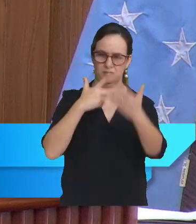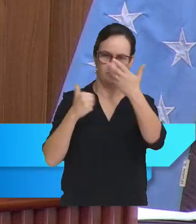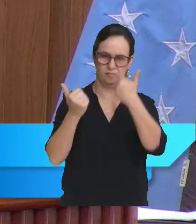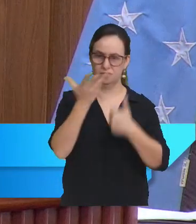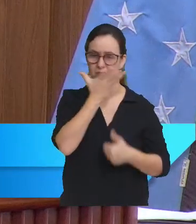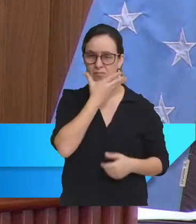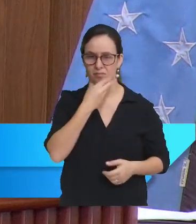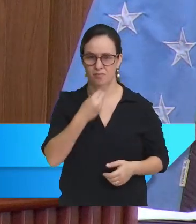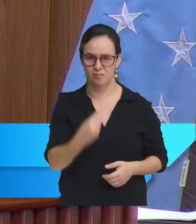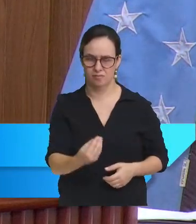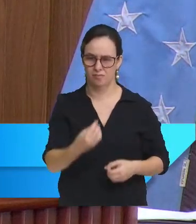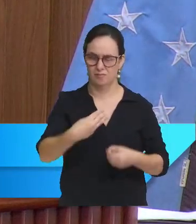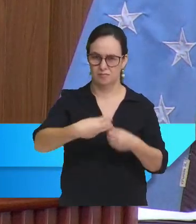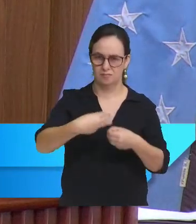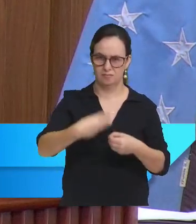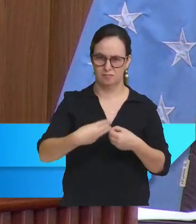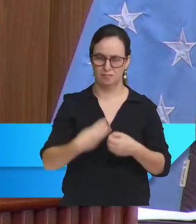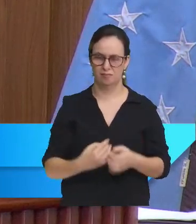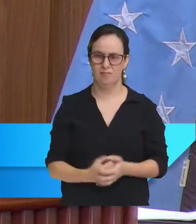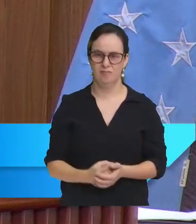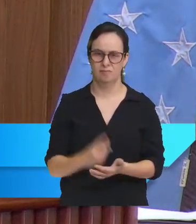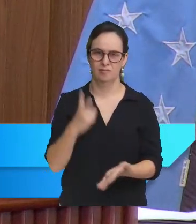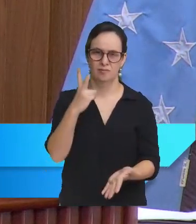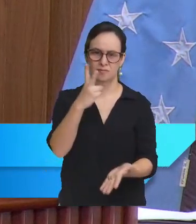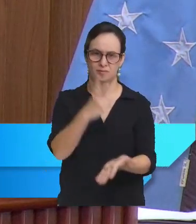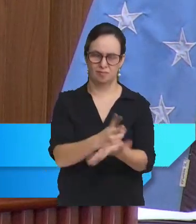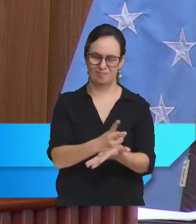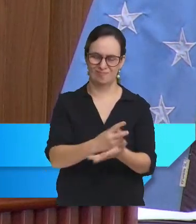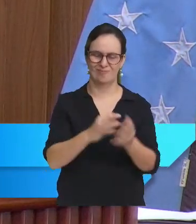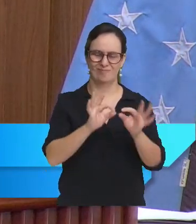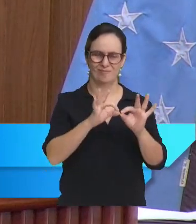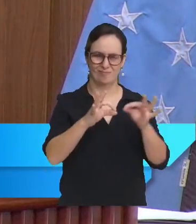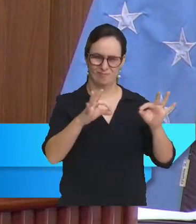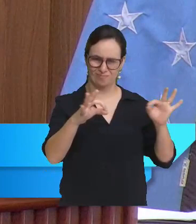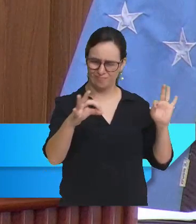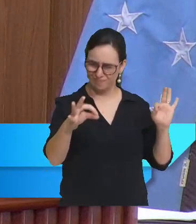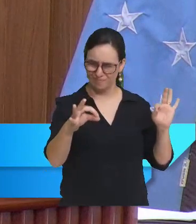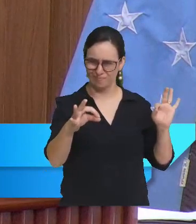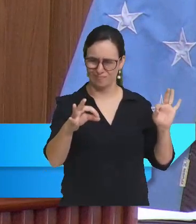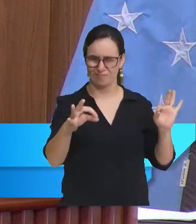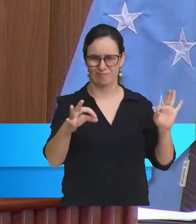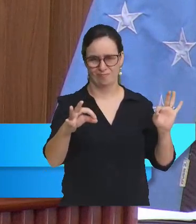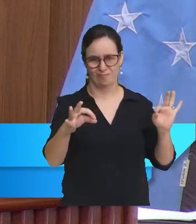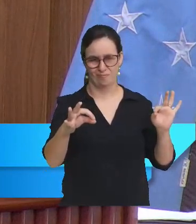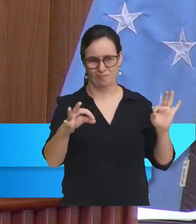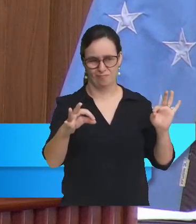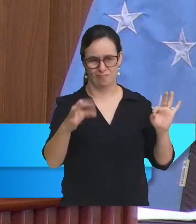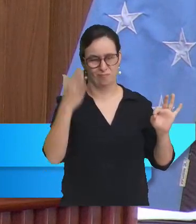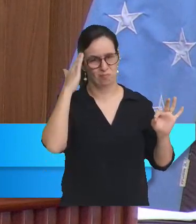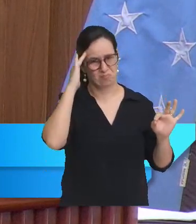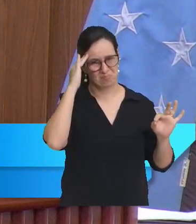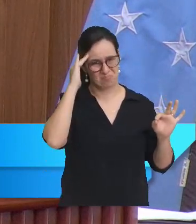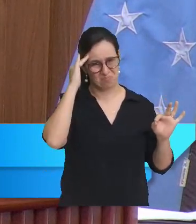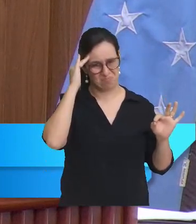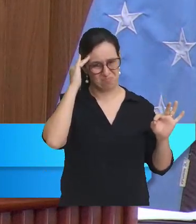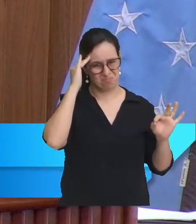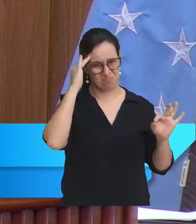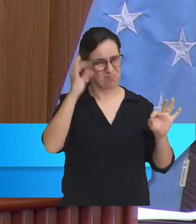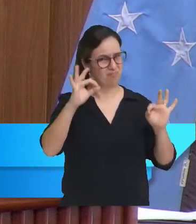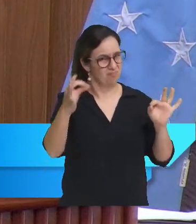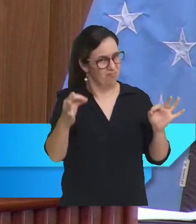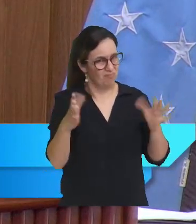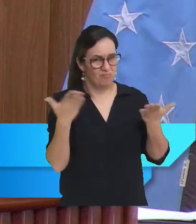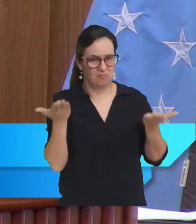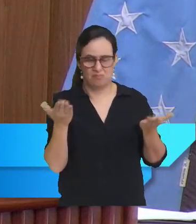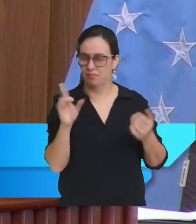Embora nós estamos ainda um pouco longe, às vezes as pessoas acham que estão um pouco longe, mas não. Eu vejo alguns municípios aqui, todo mundo